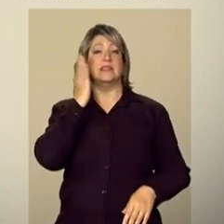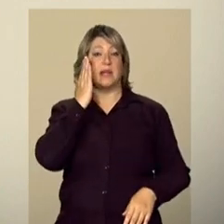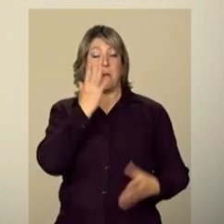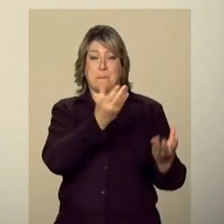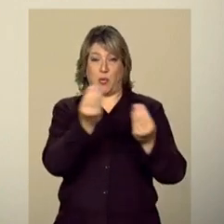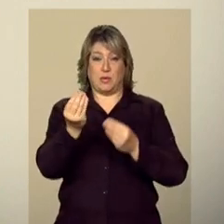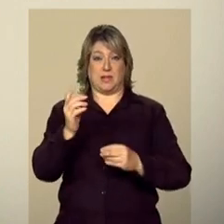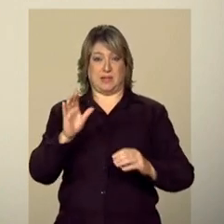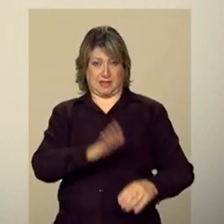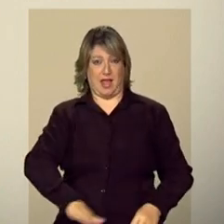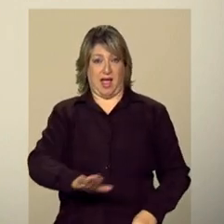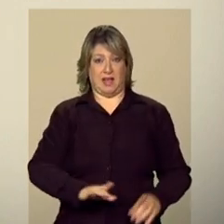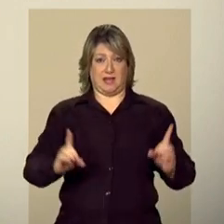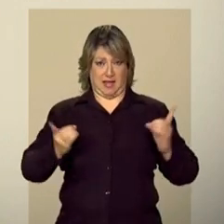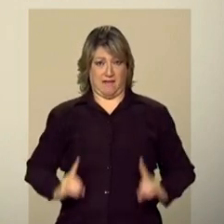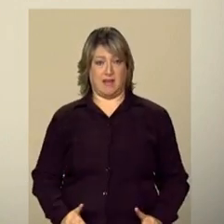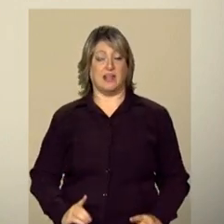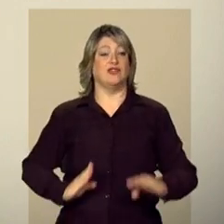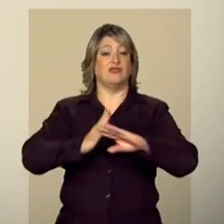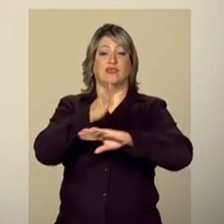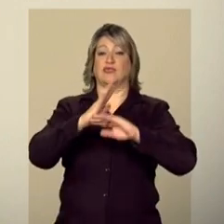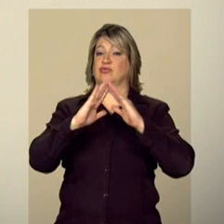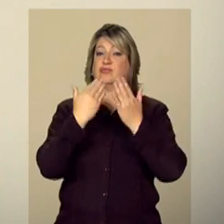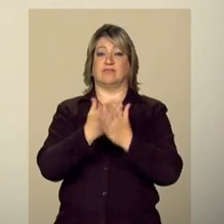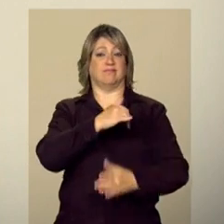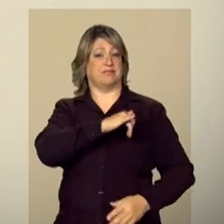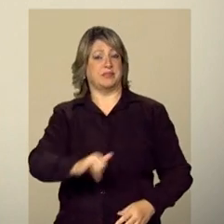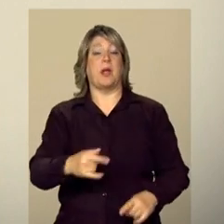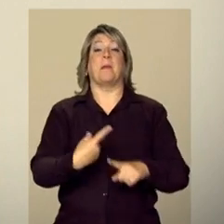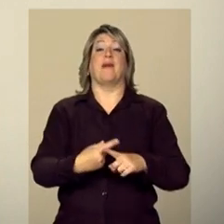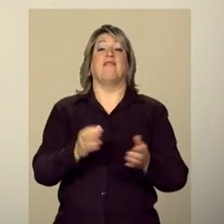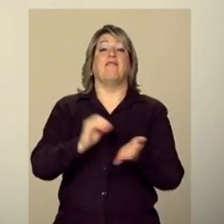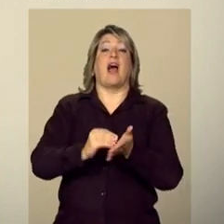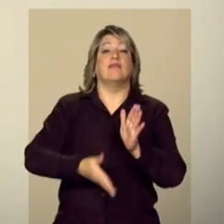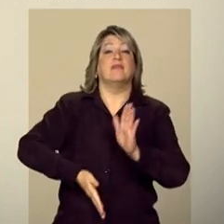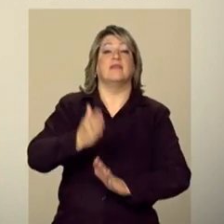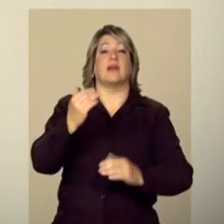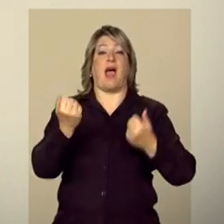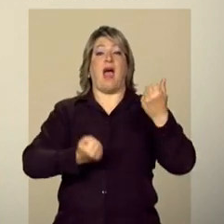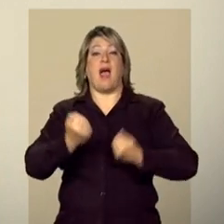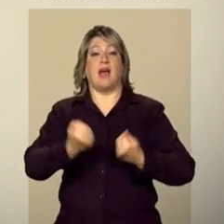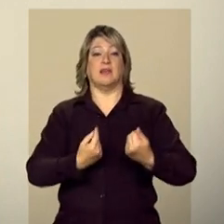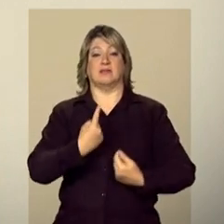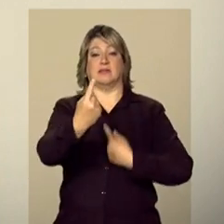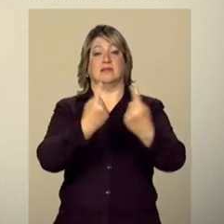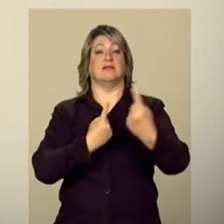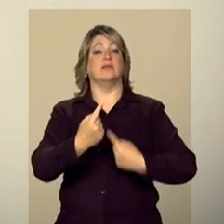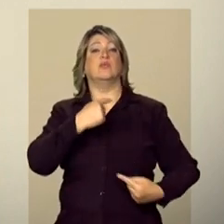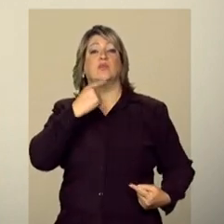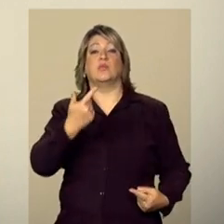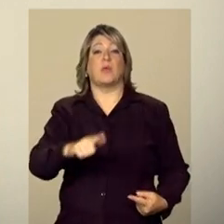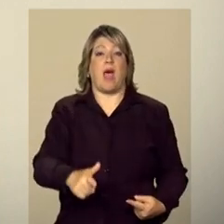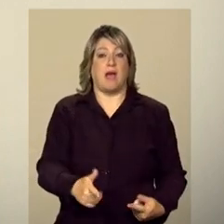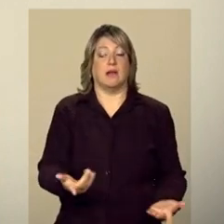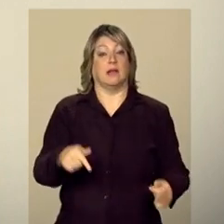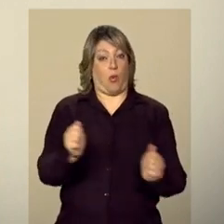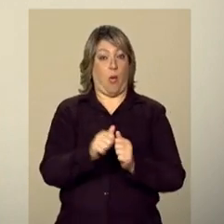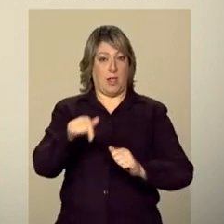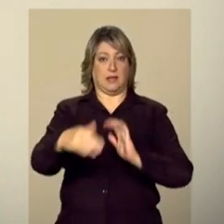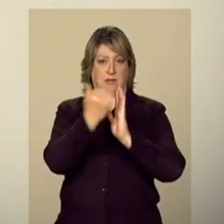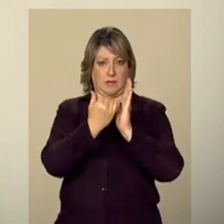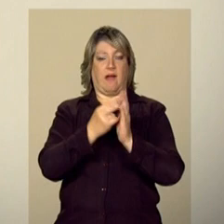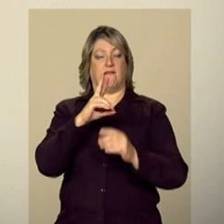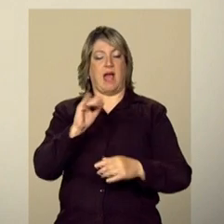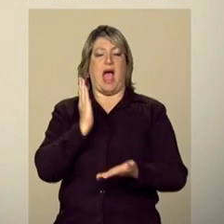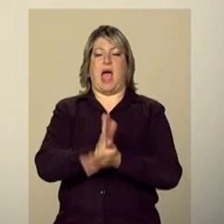deficiência deixam de frequentar a escola por falta de transporte adequado então conviv sem limite Vamos acabar